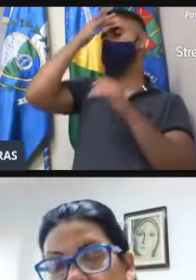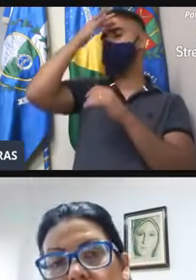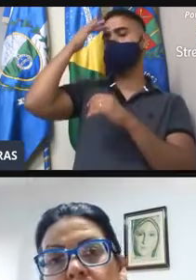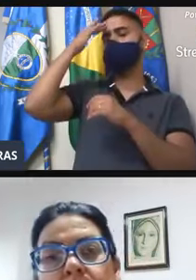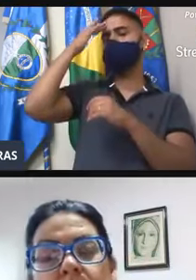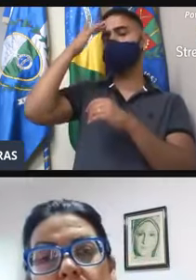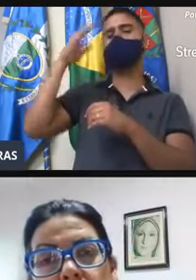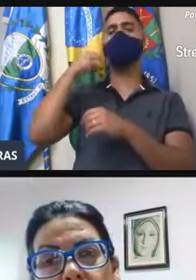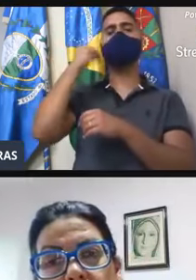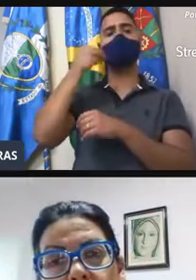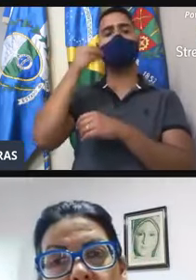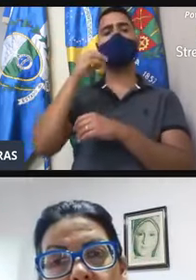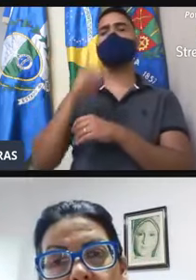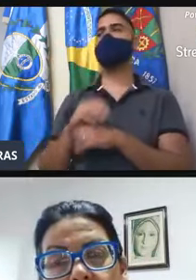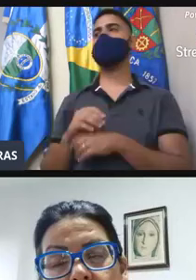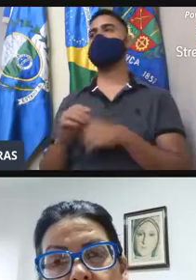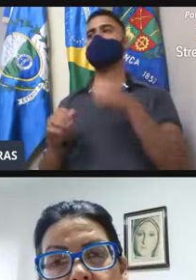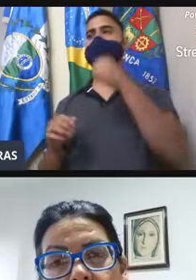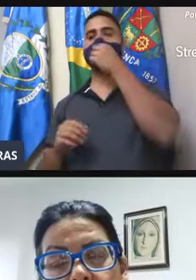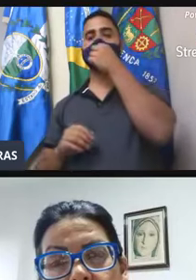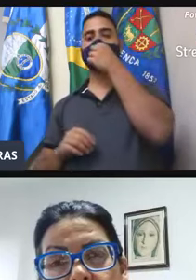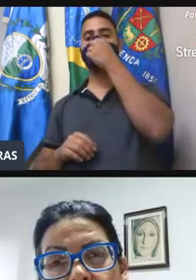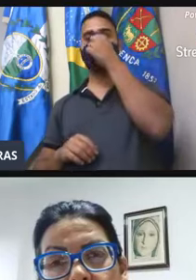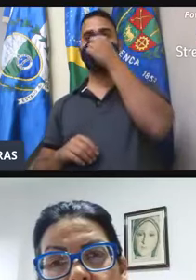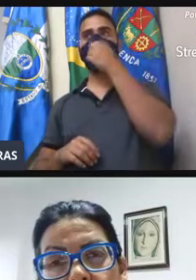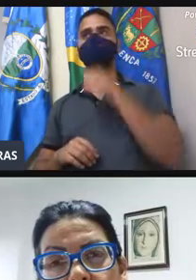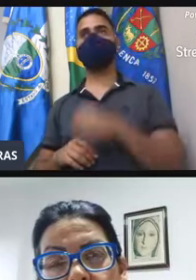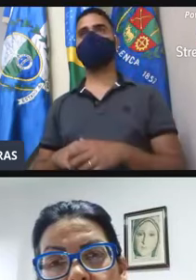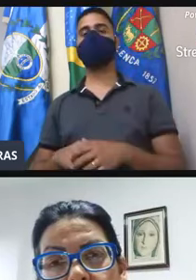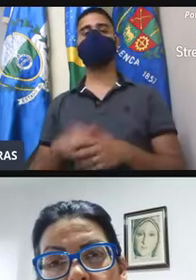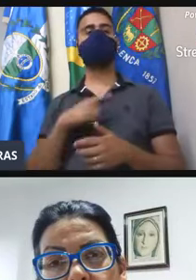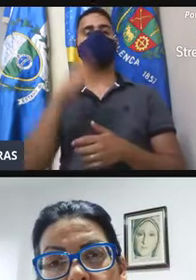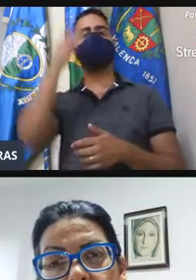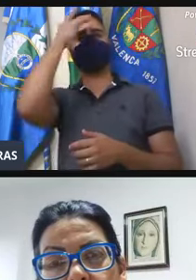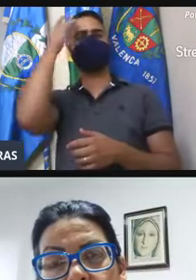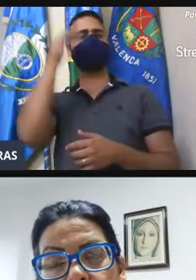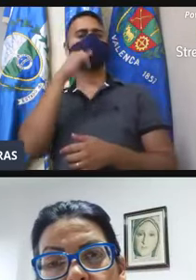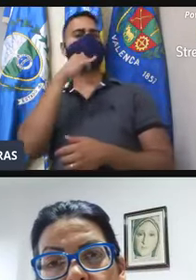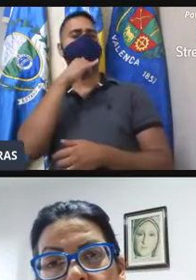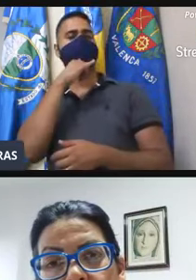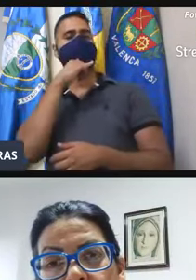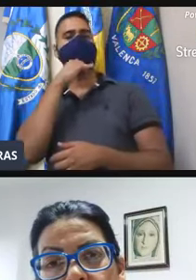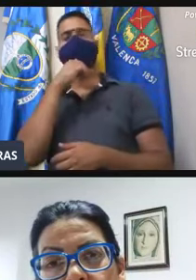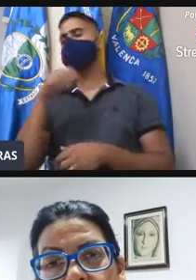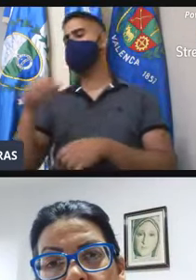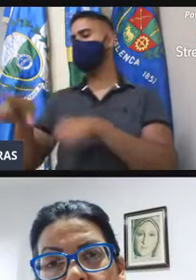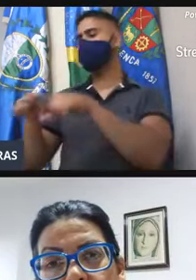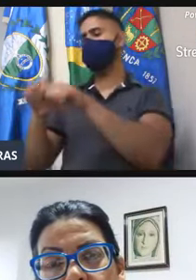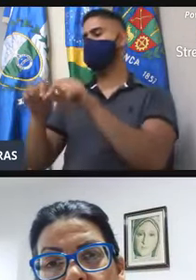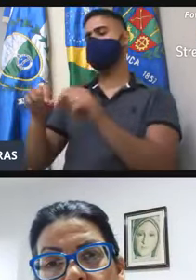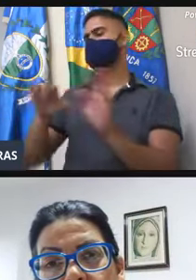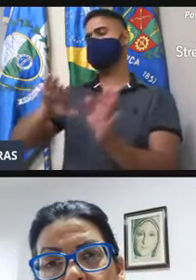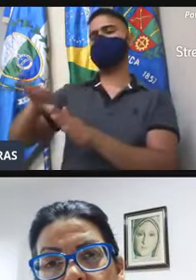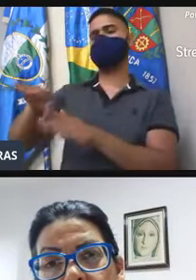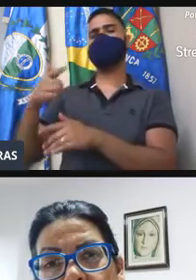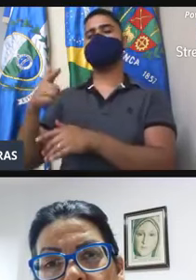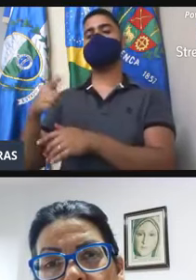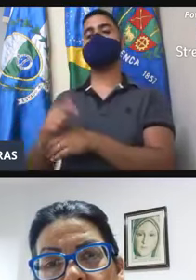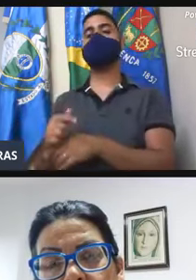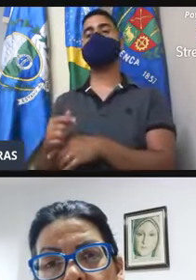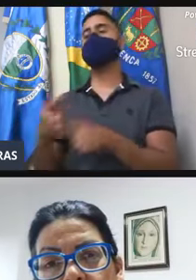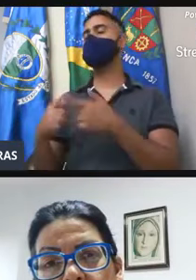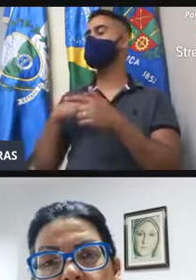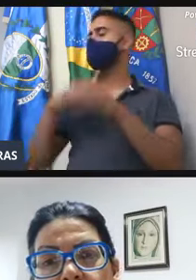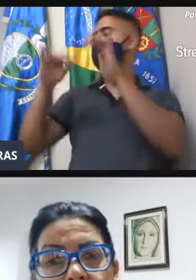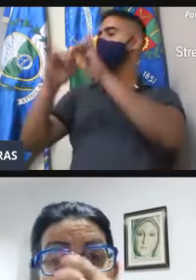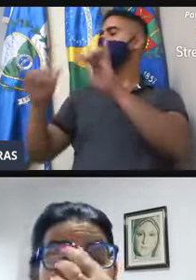serão testados? Há no distrito desconforto por parte de alguns moradores que infelizmente estão se sentindo preteridos em relação aos outros, pois corre a notícia